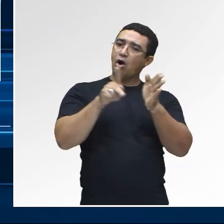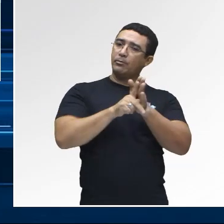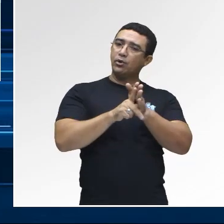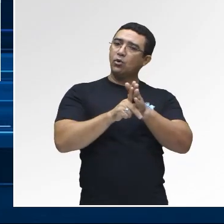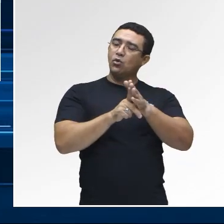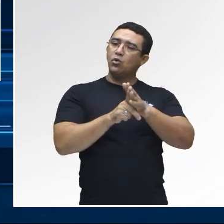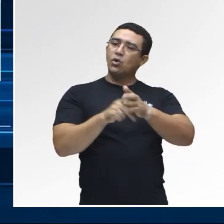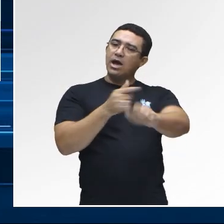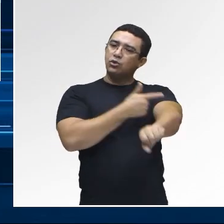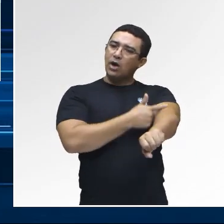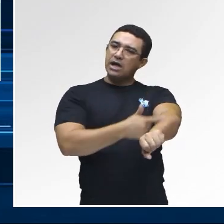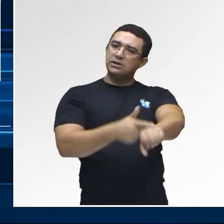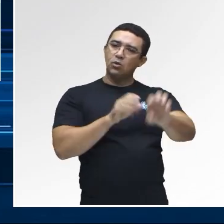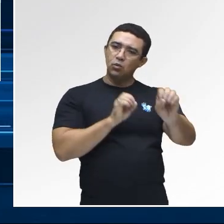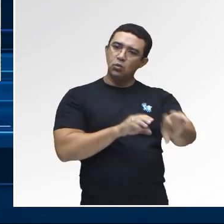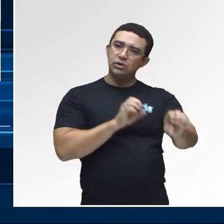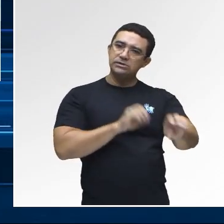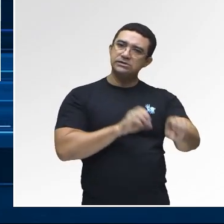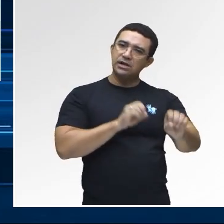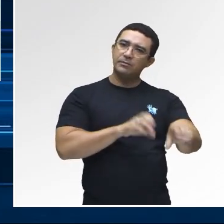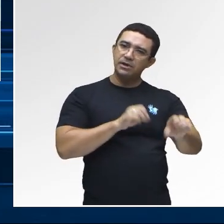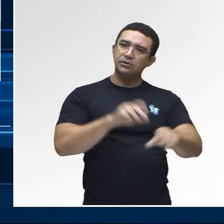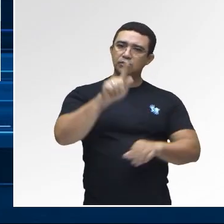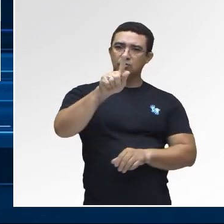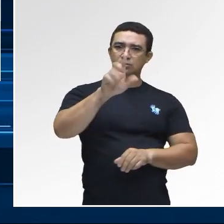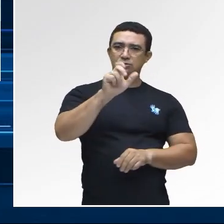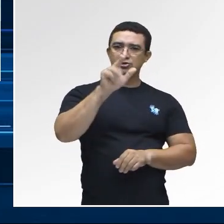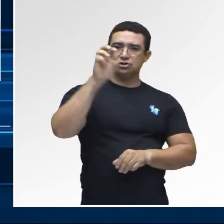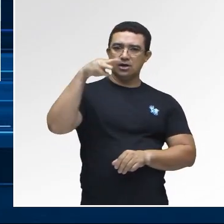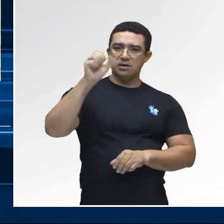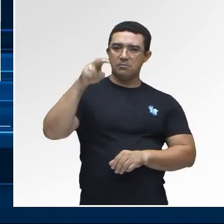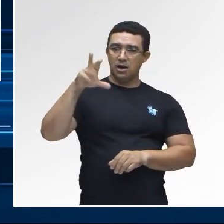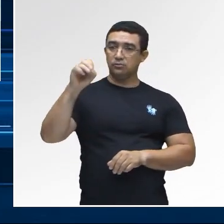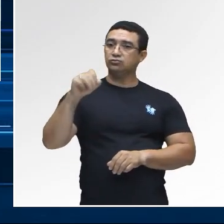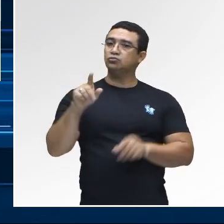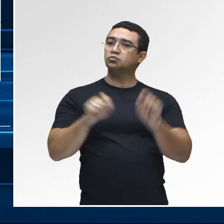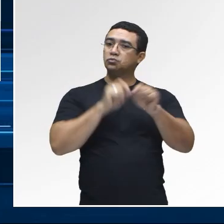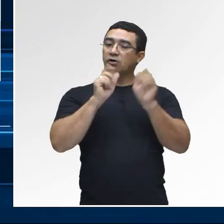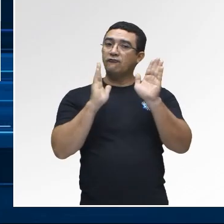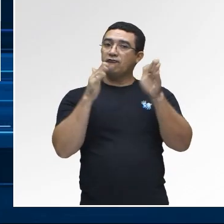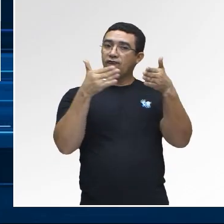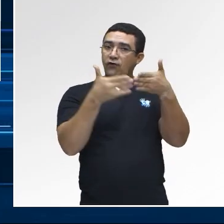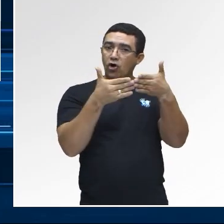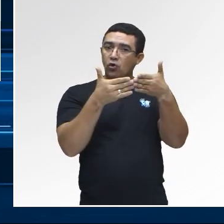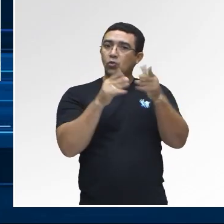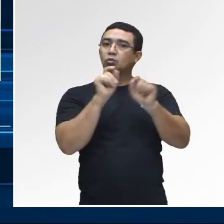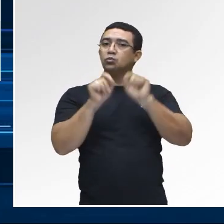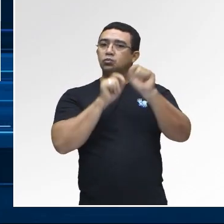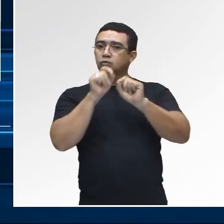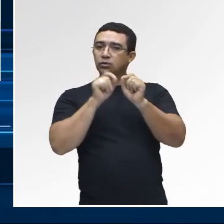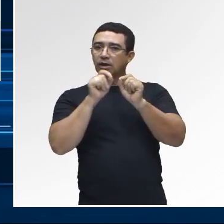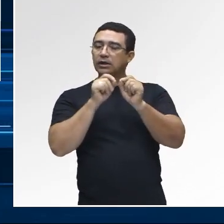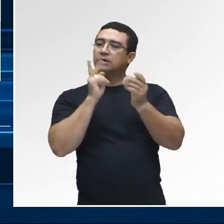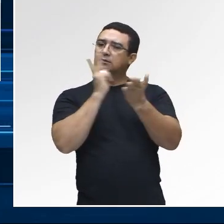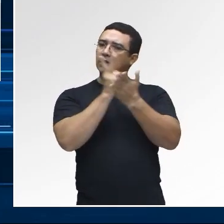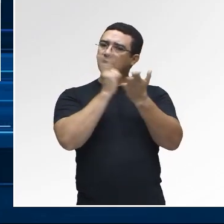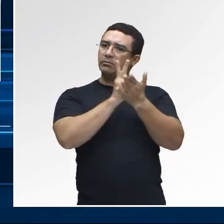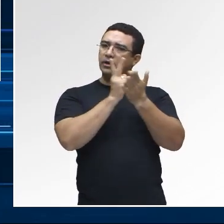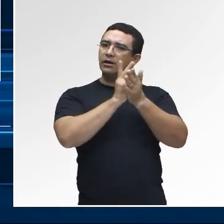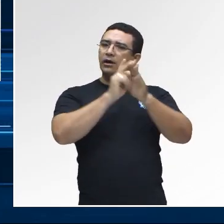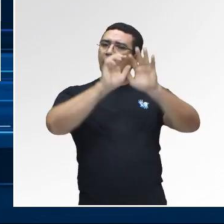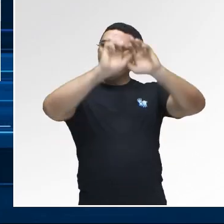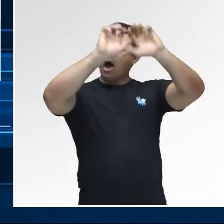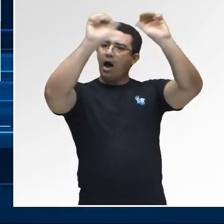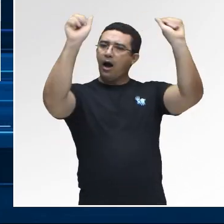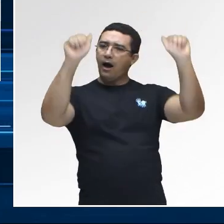germanos, que se dedicavam bastante à arte da guerra. Olha que imagem legal. Mostra aí, é uma retratação